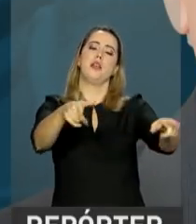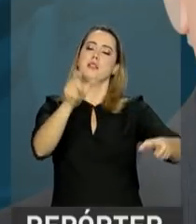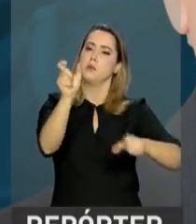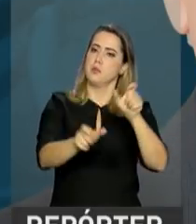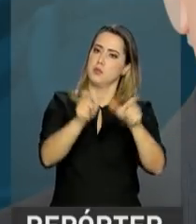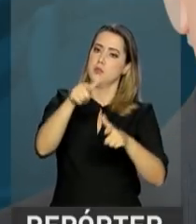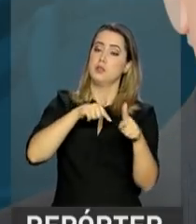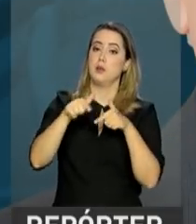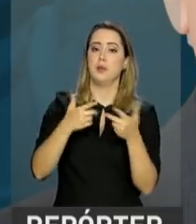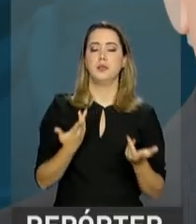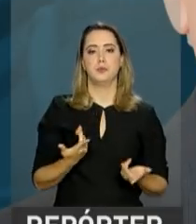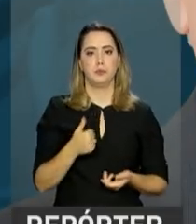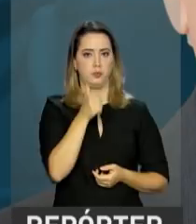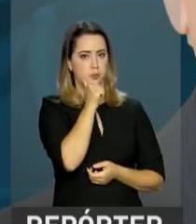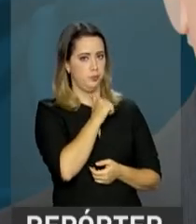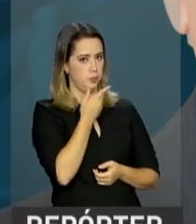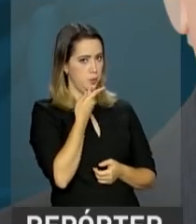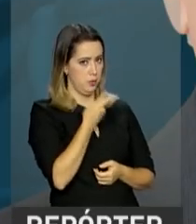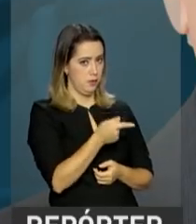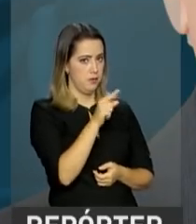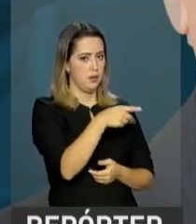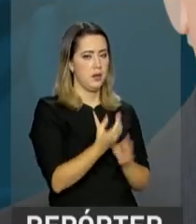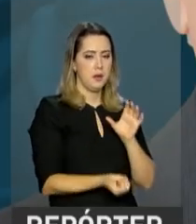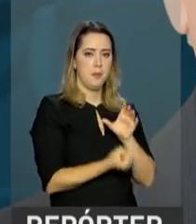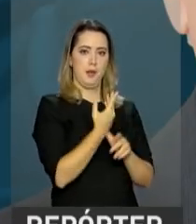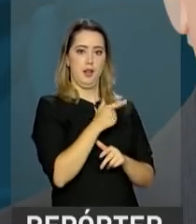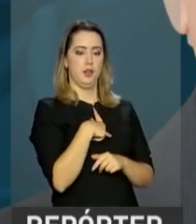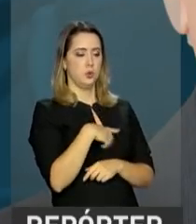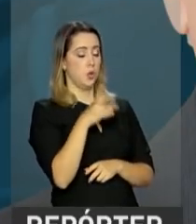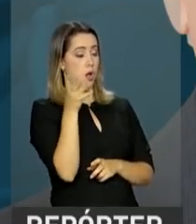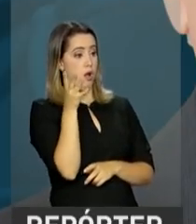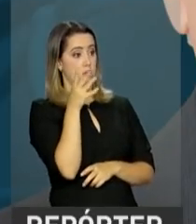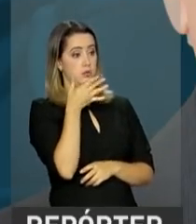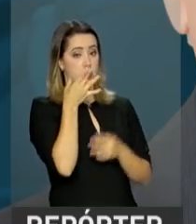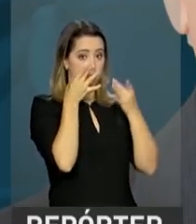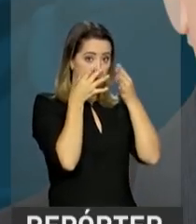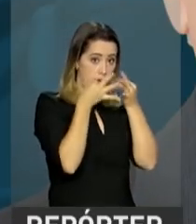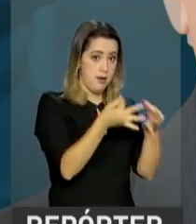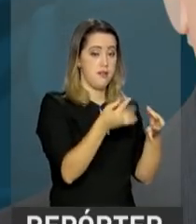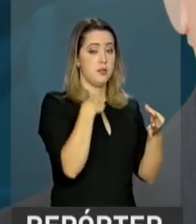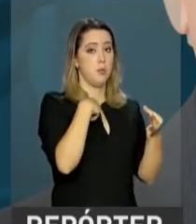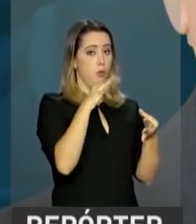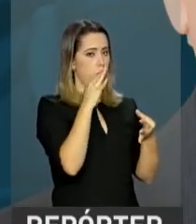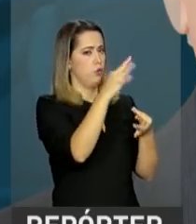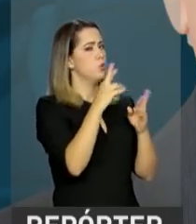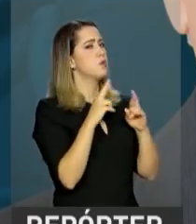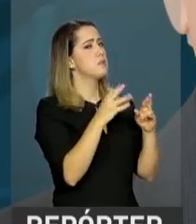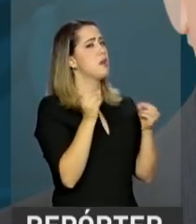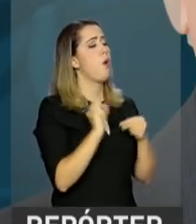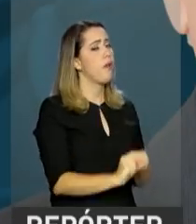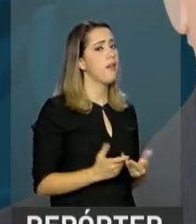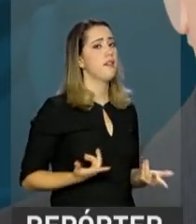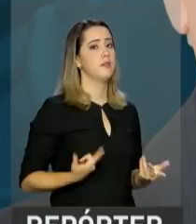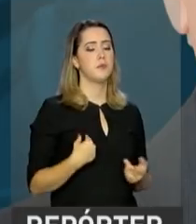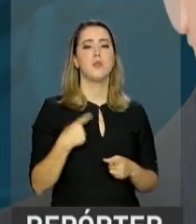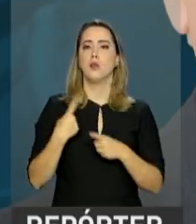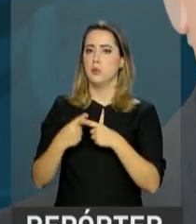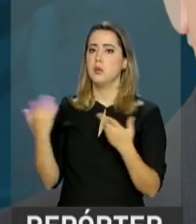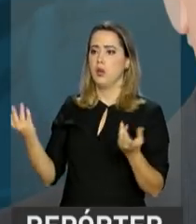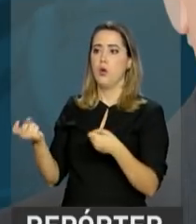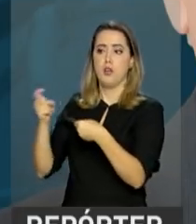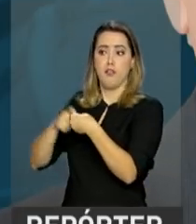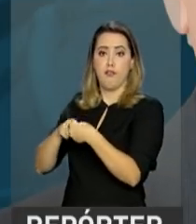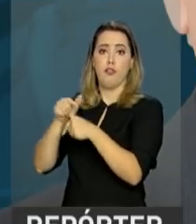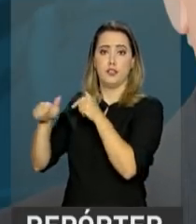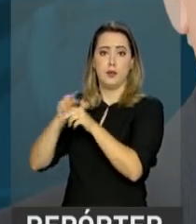e presidentes quando se fala em emprego quem nos ouve ficar atento para saber o que esperar do futuro e até porque agora muitos brasileiros começaram a voltar para